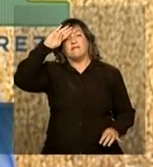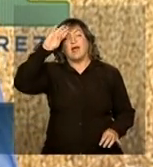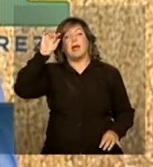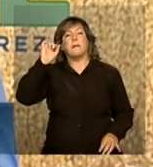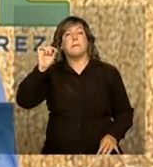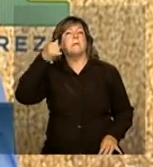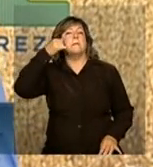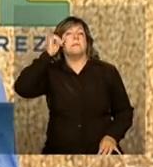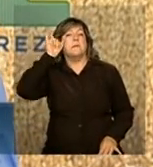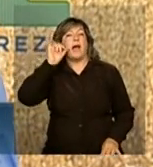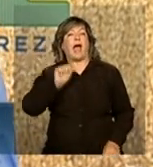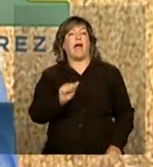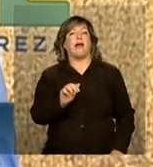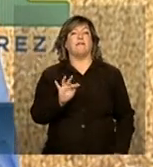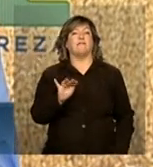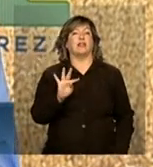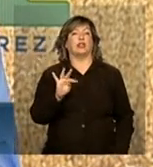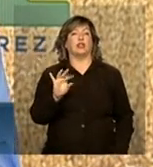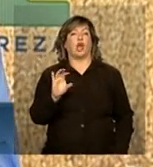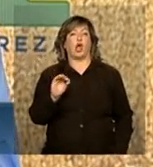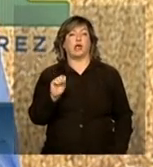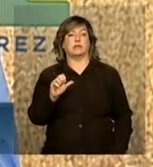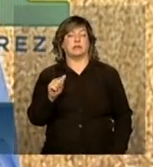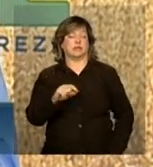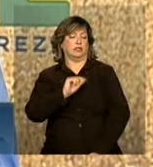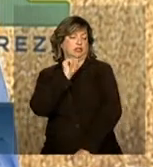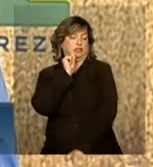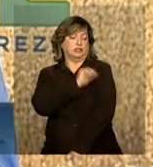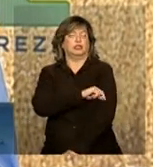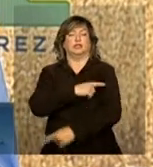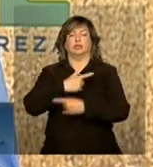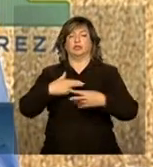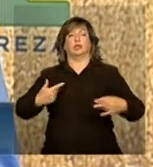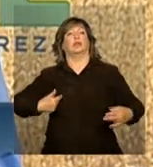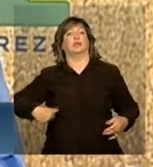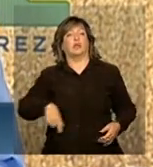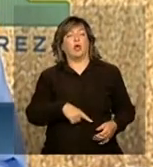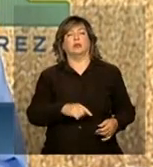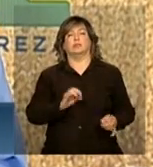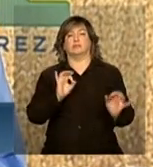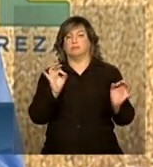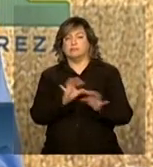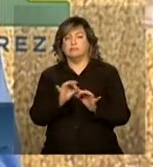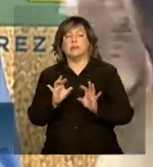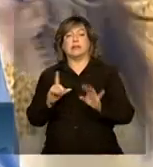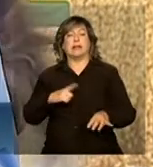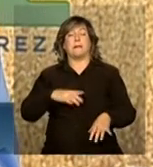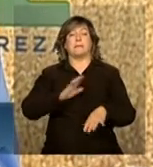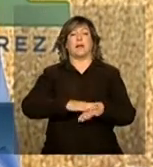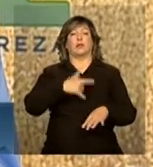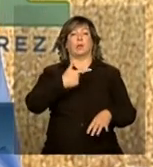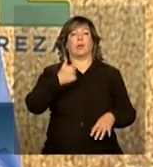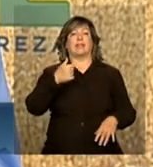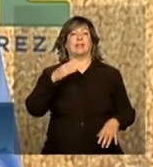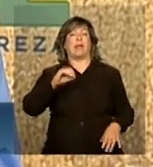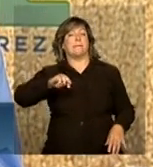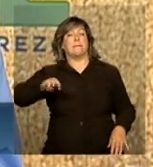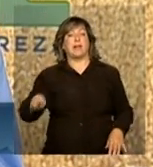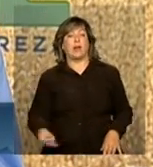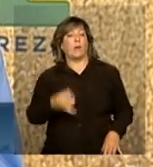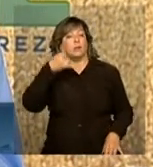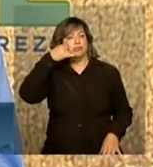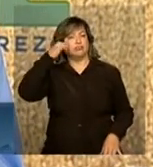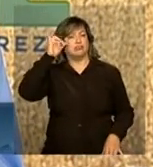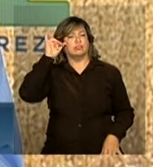2015. Afinal, temos hoje o maior rebanho comercial do mundo, com mais de 210 milhões de cabeças de